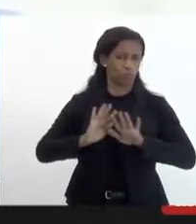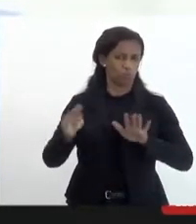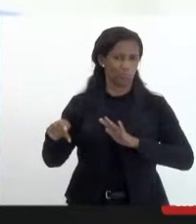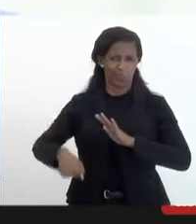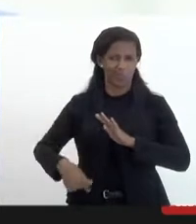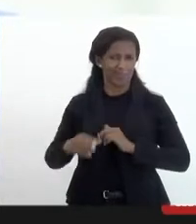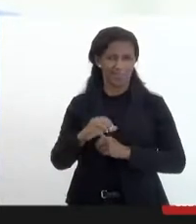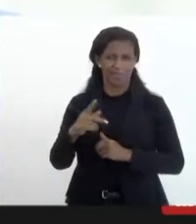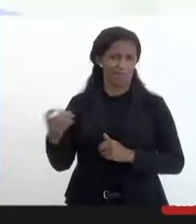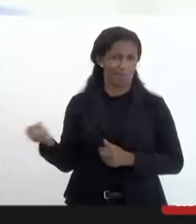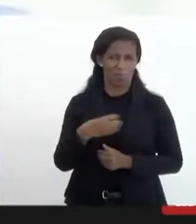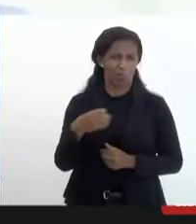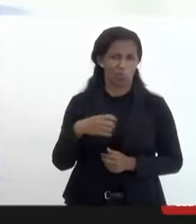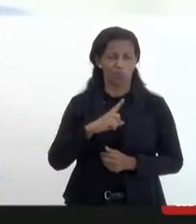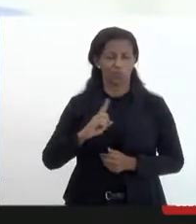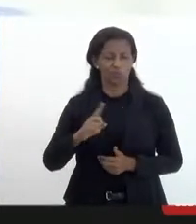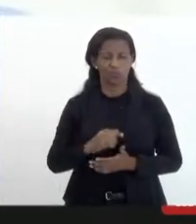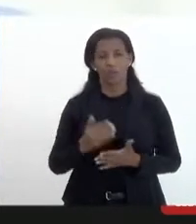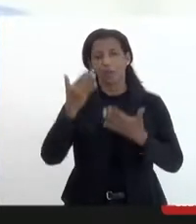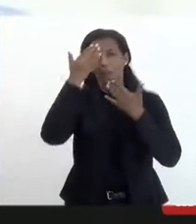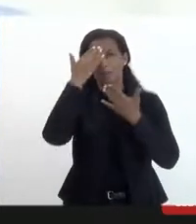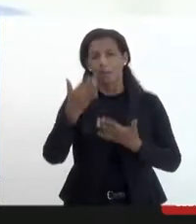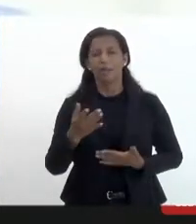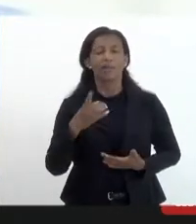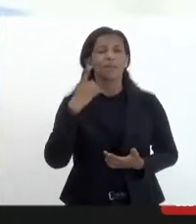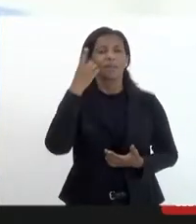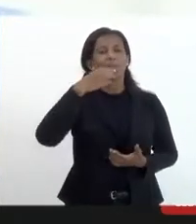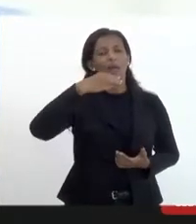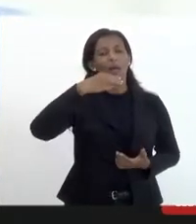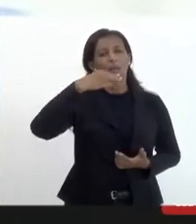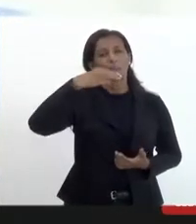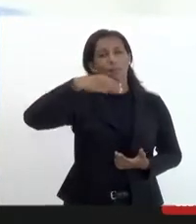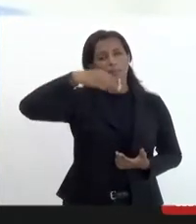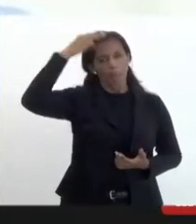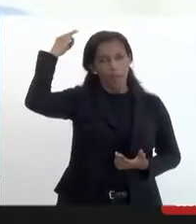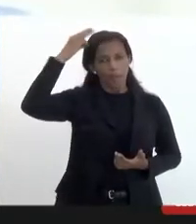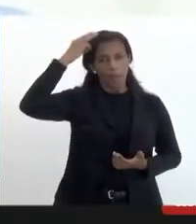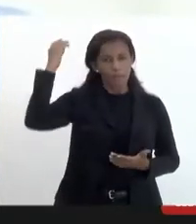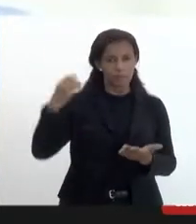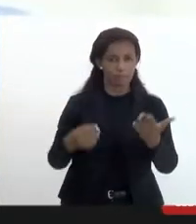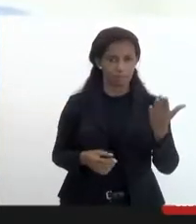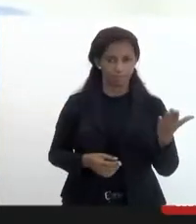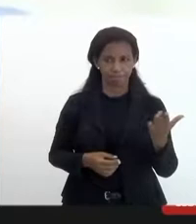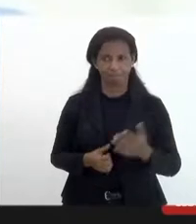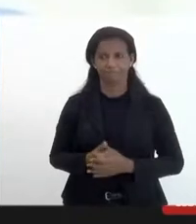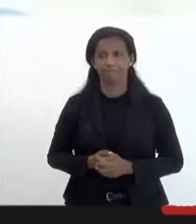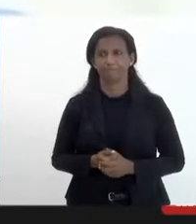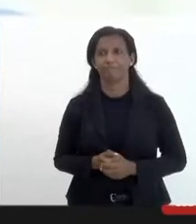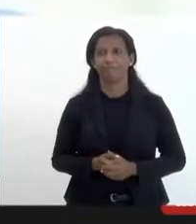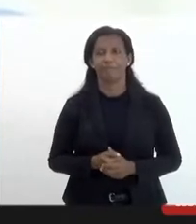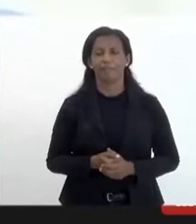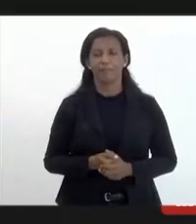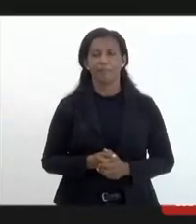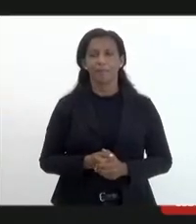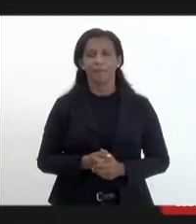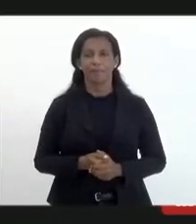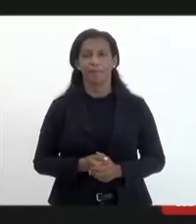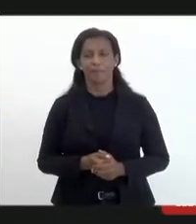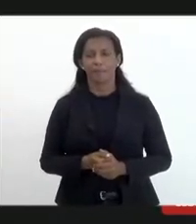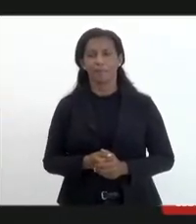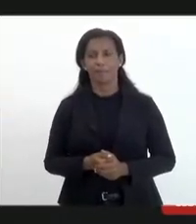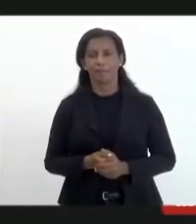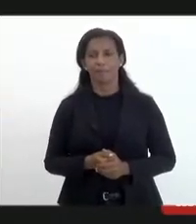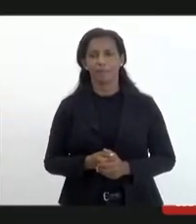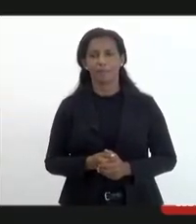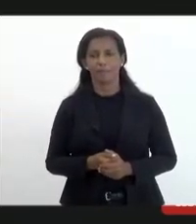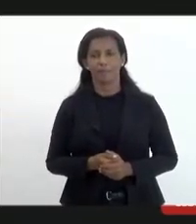dessa CPI. Agradeço, deputado Márcio Pacheco, e vou dar aqui por... Deputado Luiz